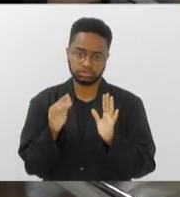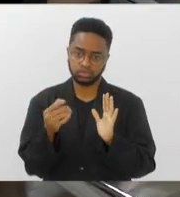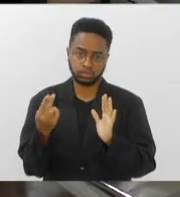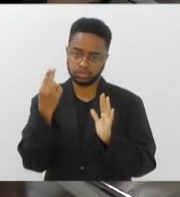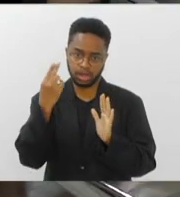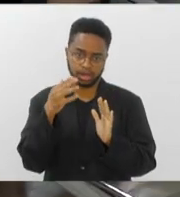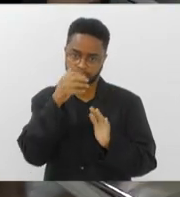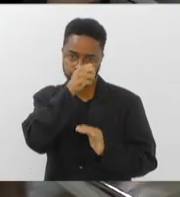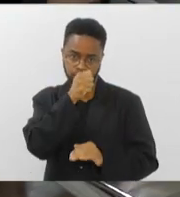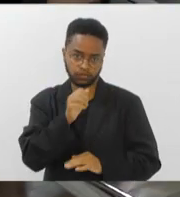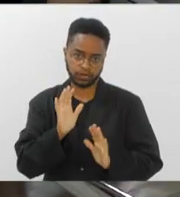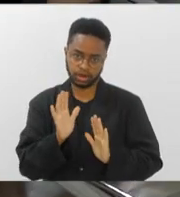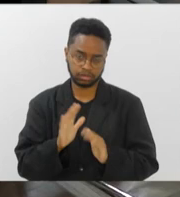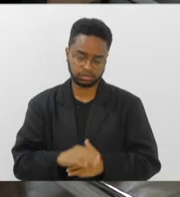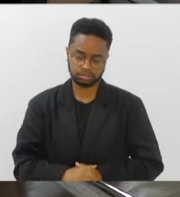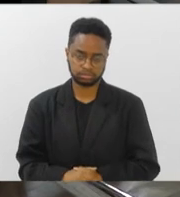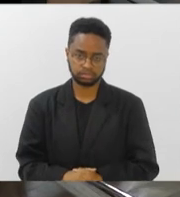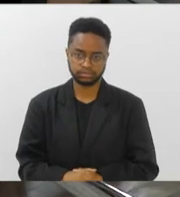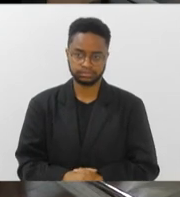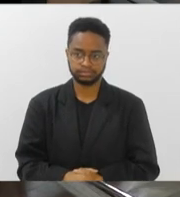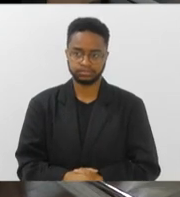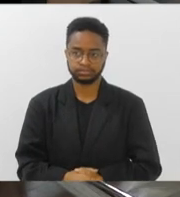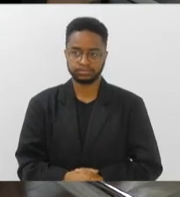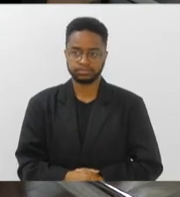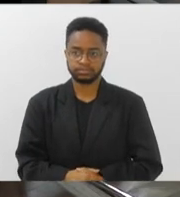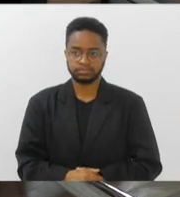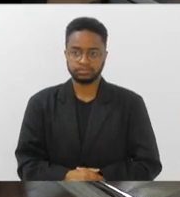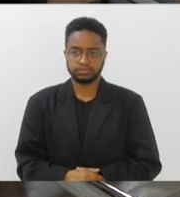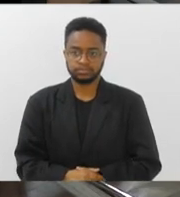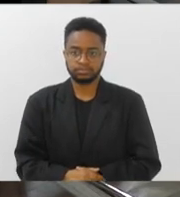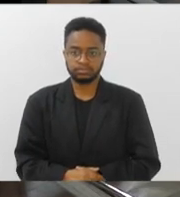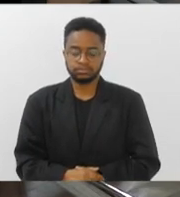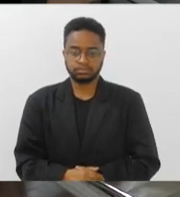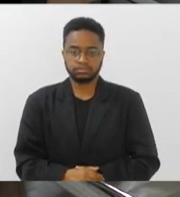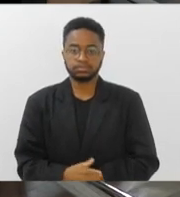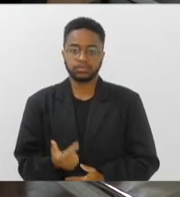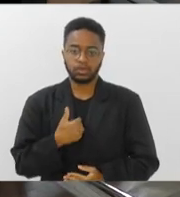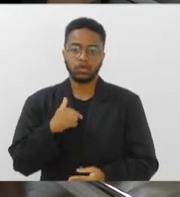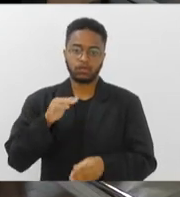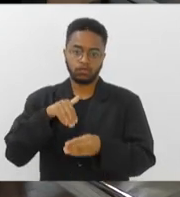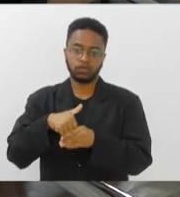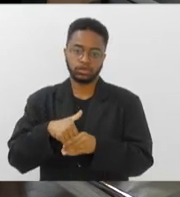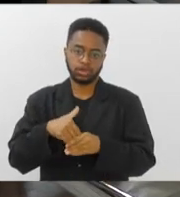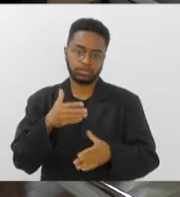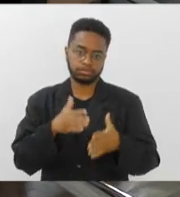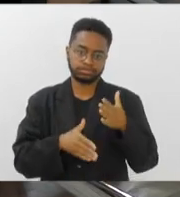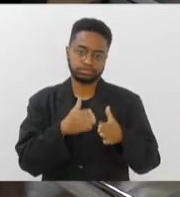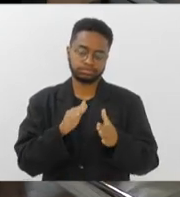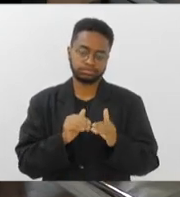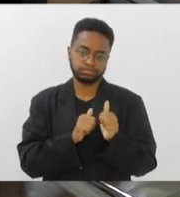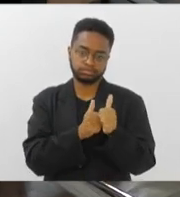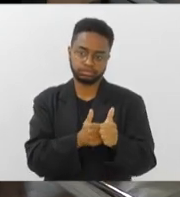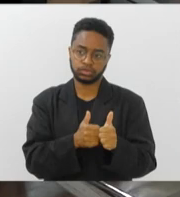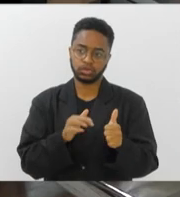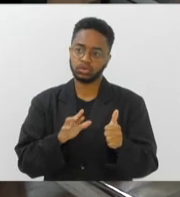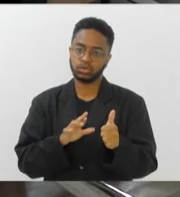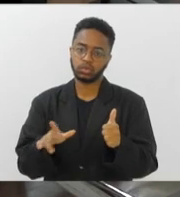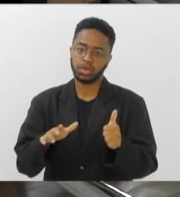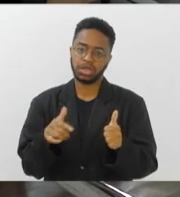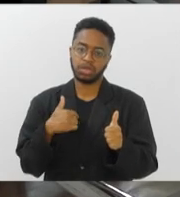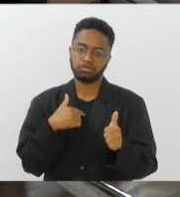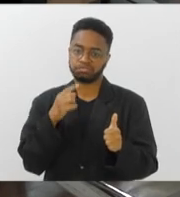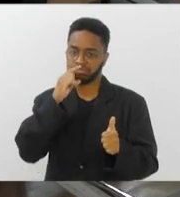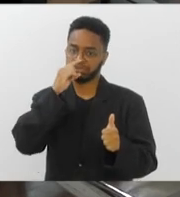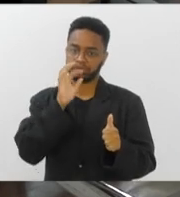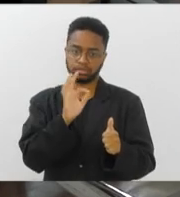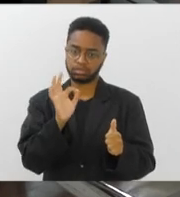jeito, não tem jeito nesse caso. Então, aí não é por eu vou votar pela prejudicabilidade. Não é por preciosismo, não. Por isso que apresentei